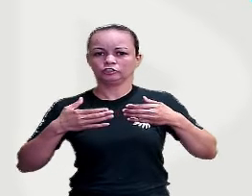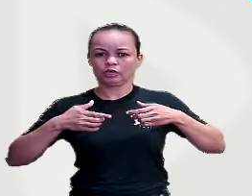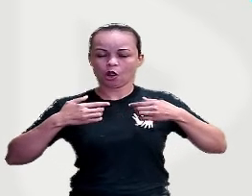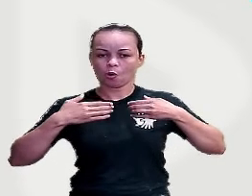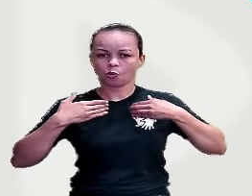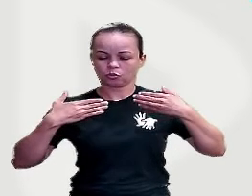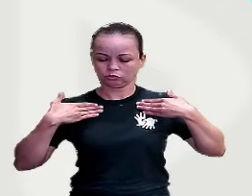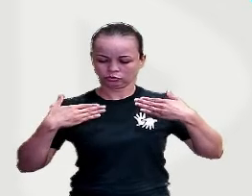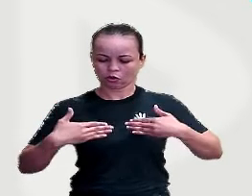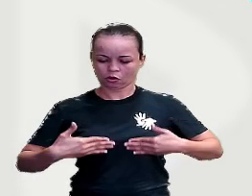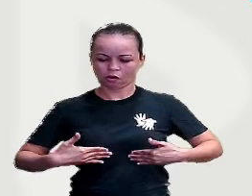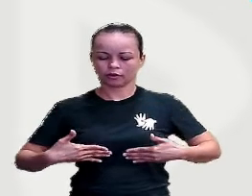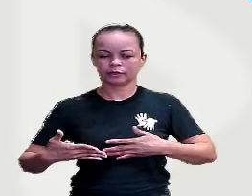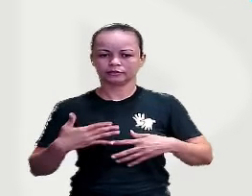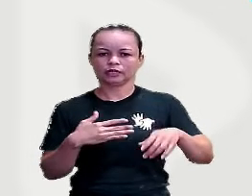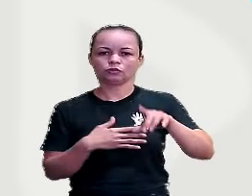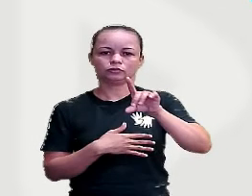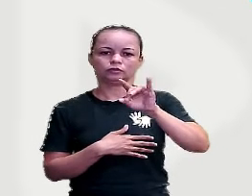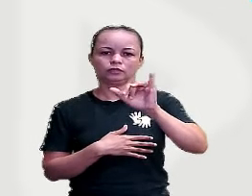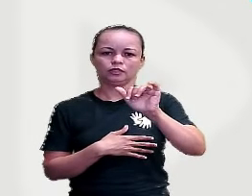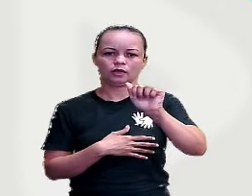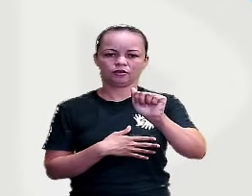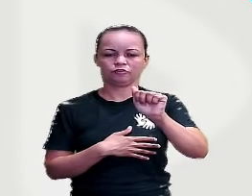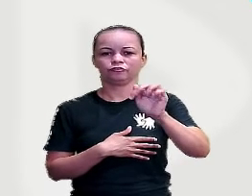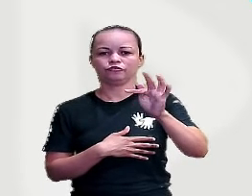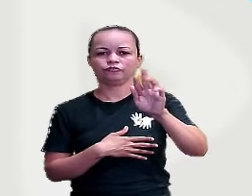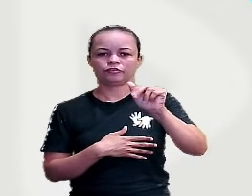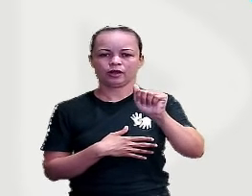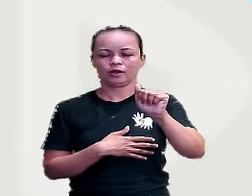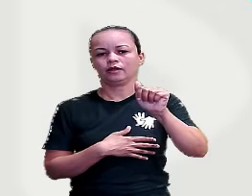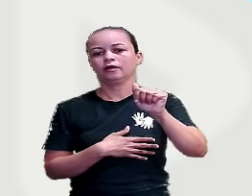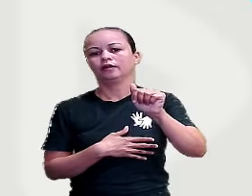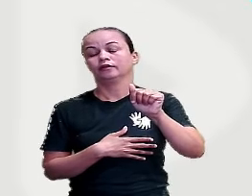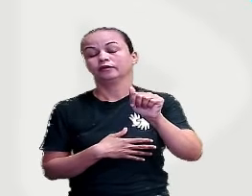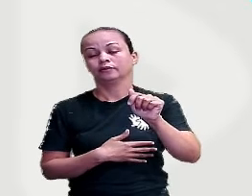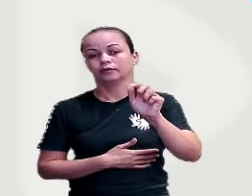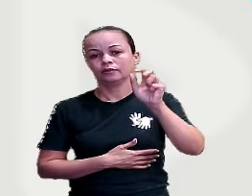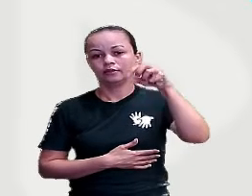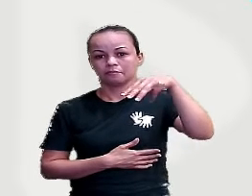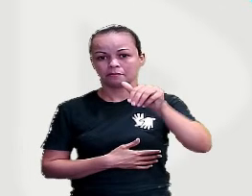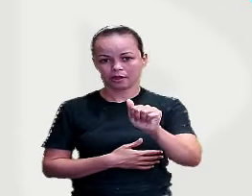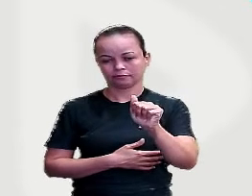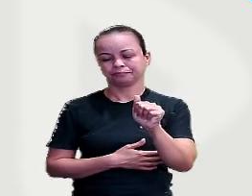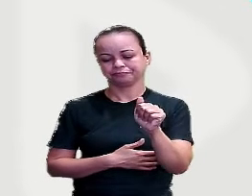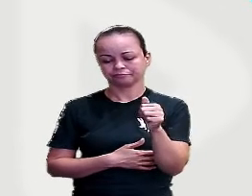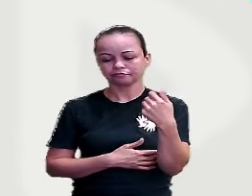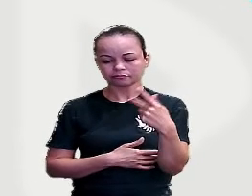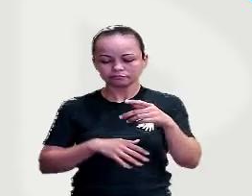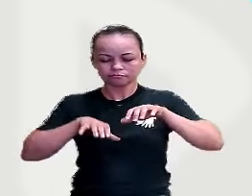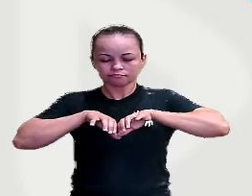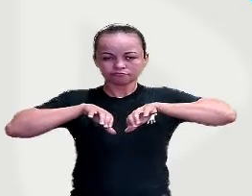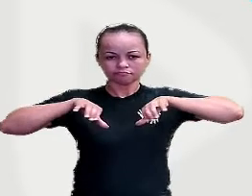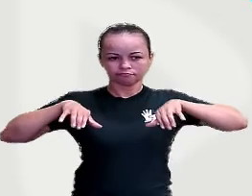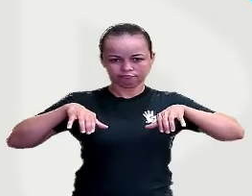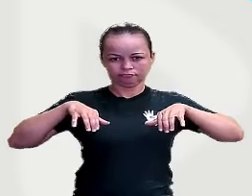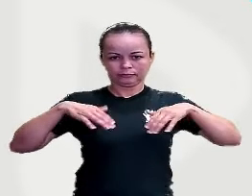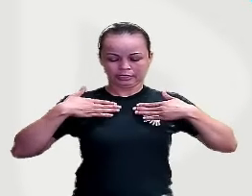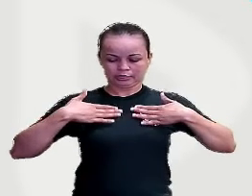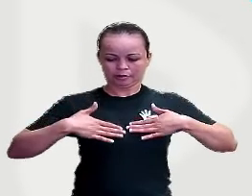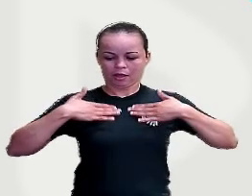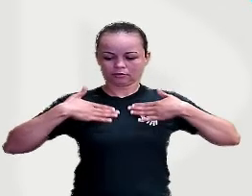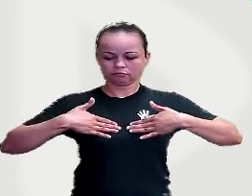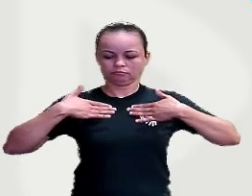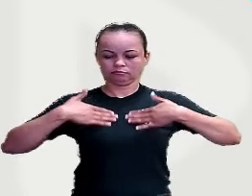é o diafragma. Esse diafragma nada mais é do que uma musculatura que vai separar o nosso tórax, que é essa parte